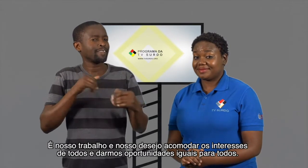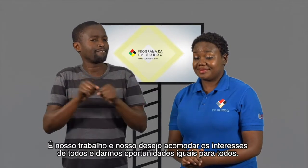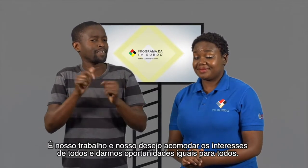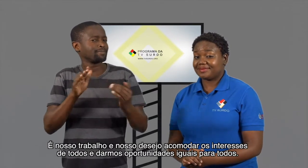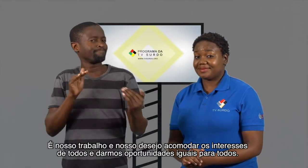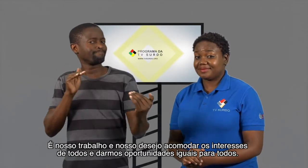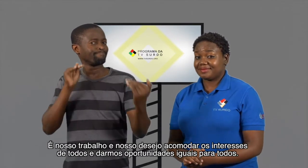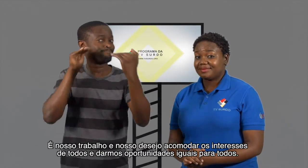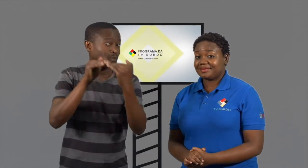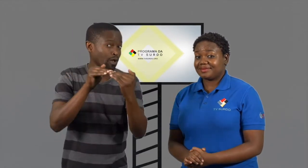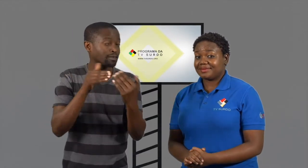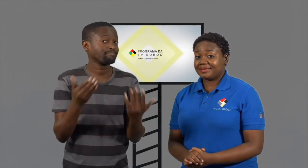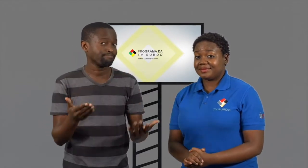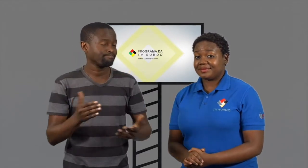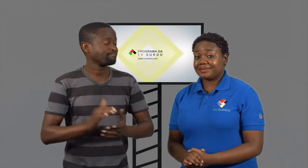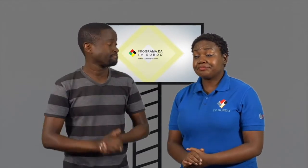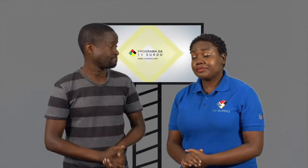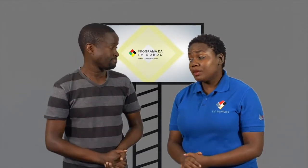todos.